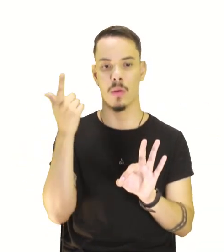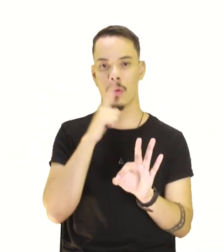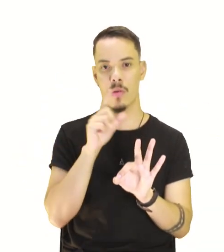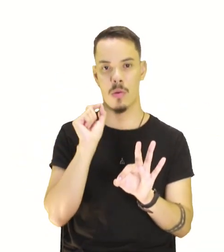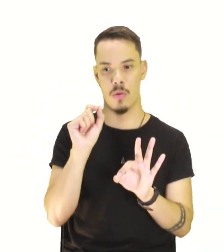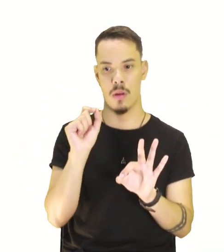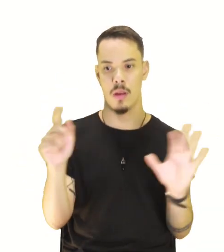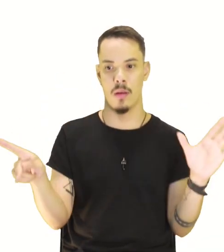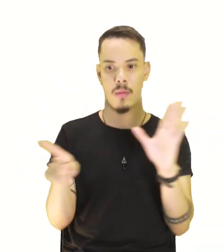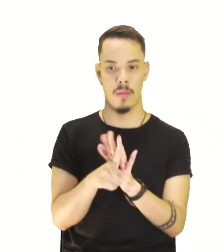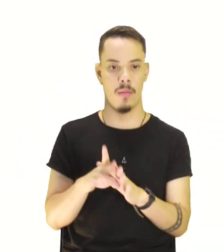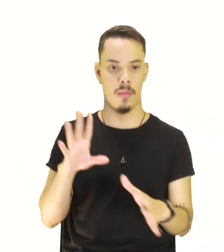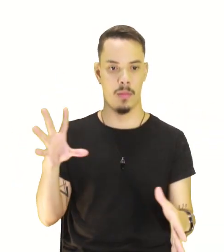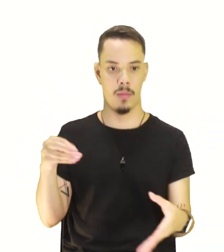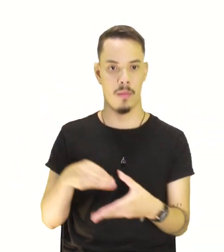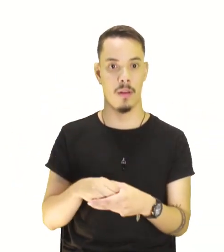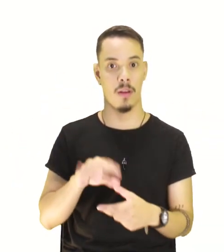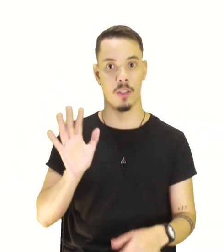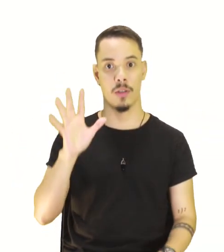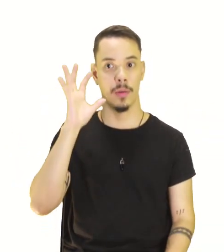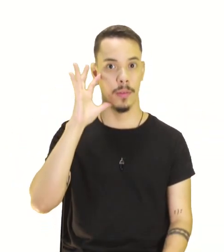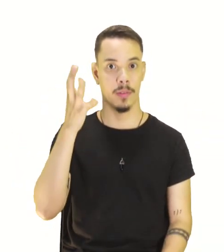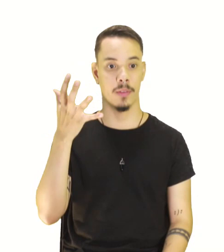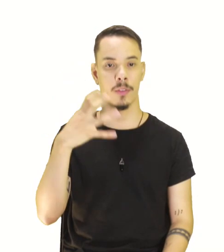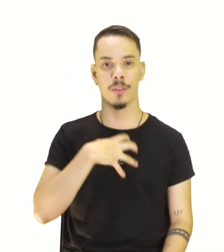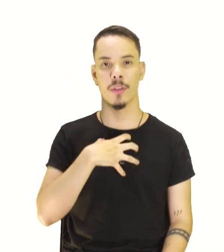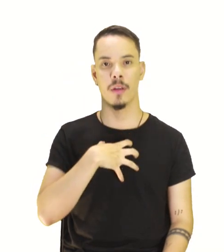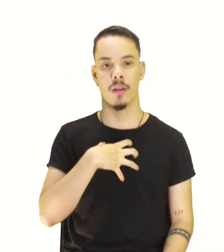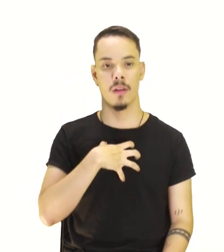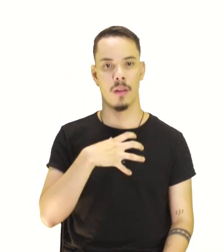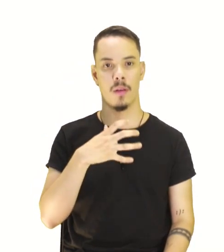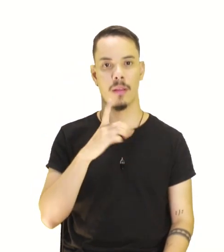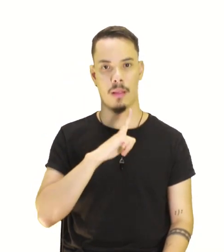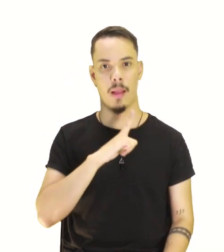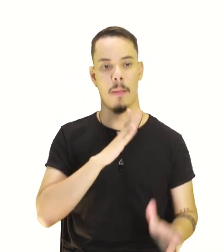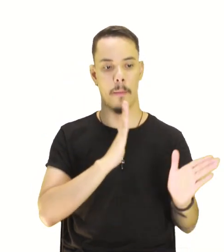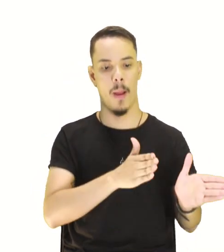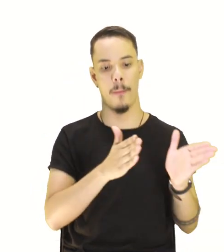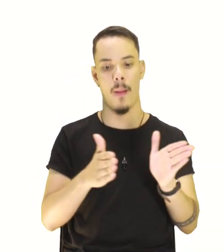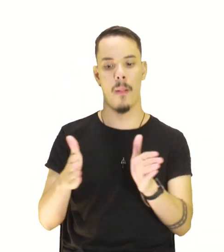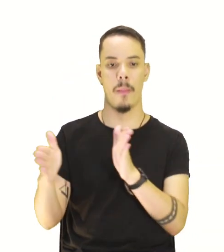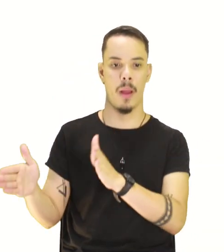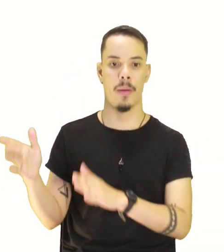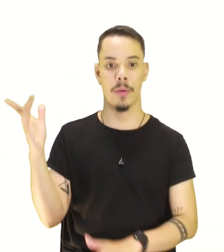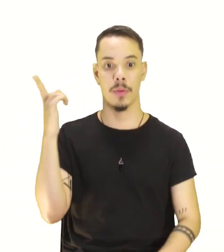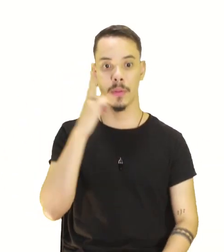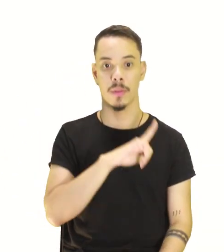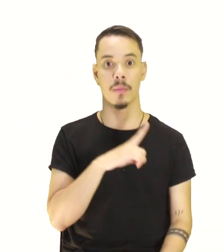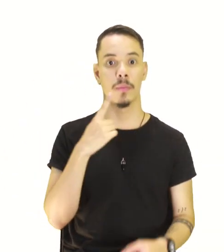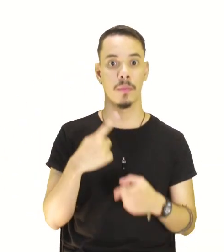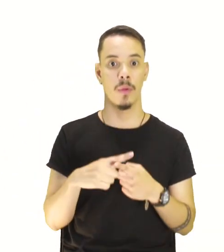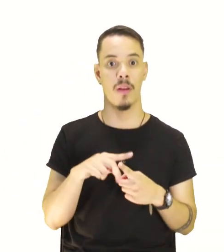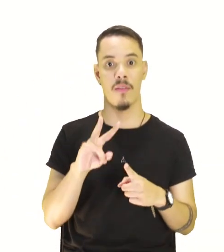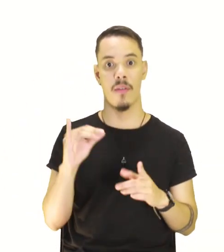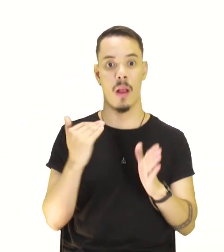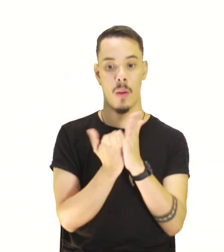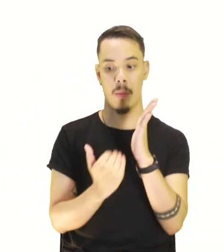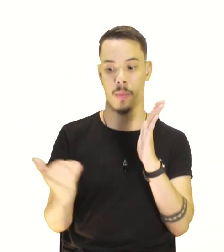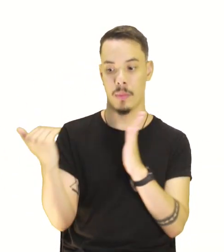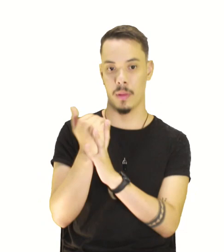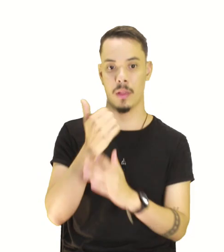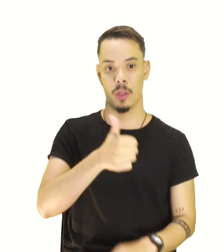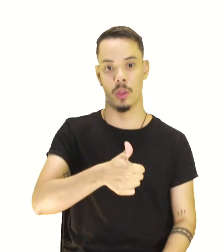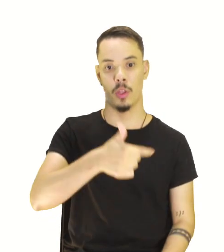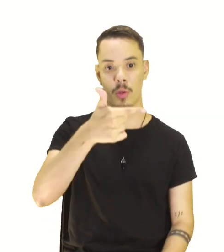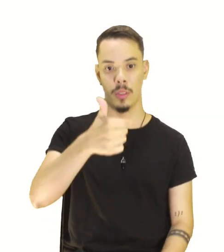está evoluindo de uma maneira sequencial, né? Tem uma sequência correta, porque está aumentando de 12